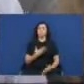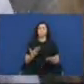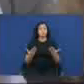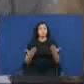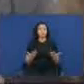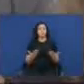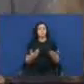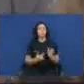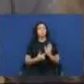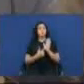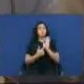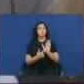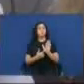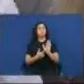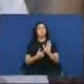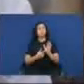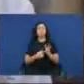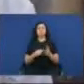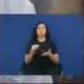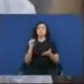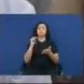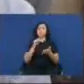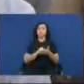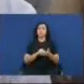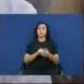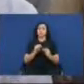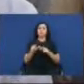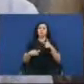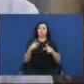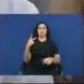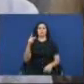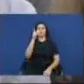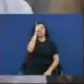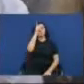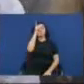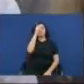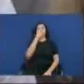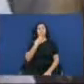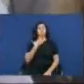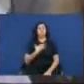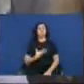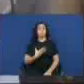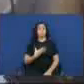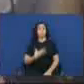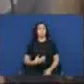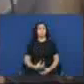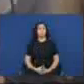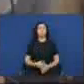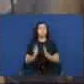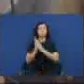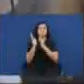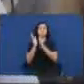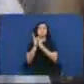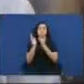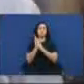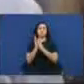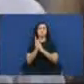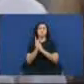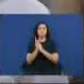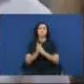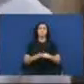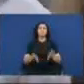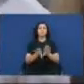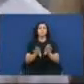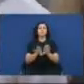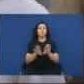de deixar registrado o trabalho realizado por esse vereador, o Lemão. Parabéns, vereador. E